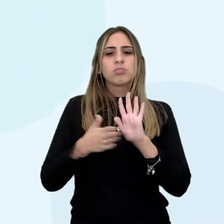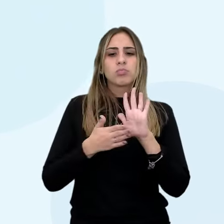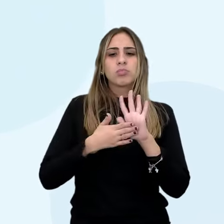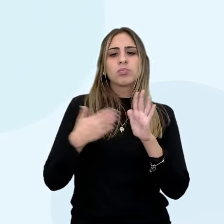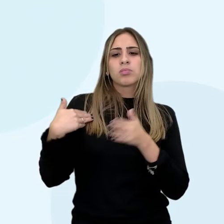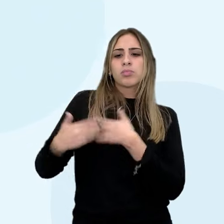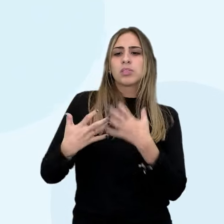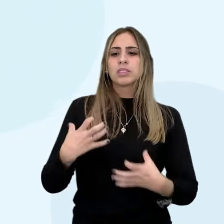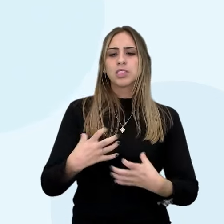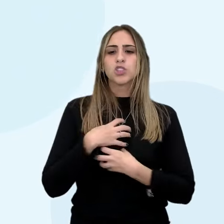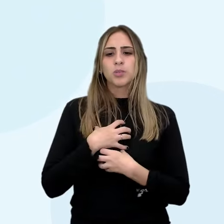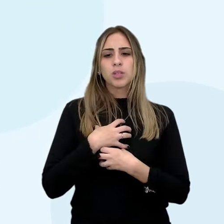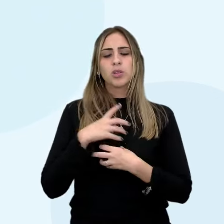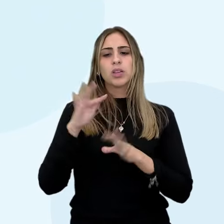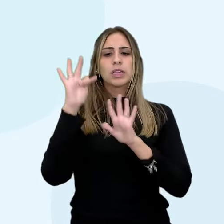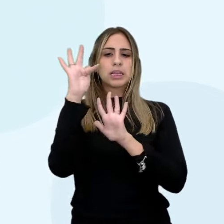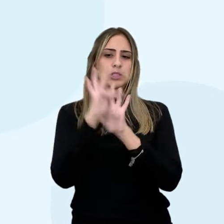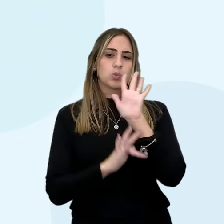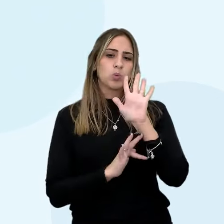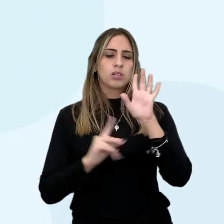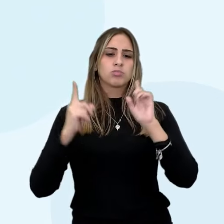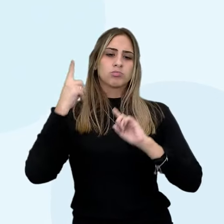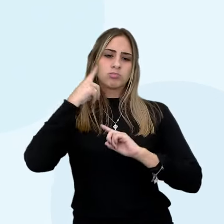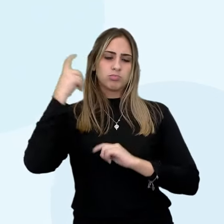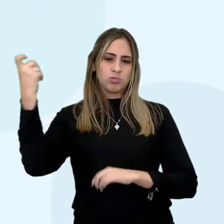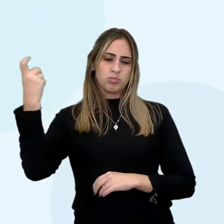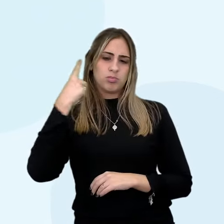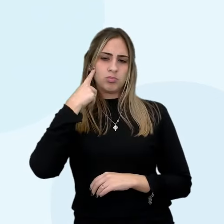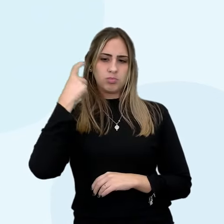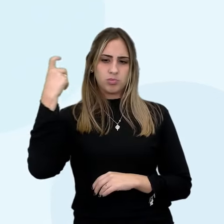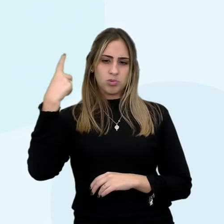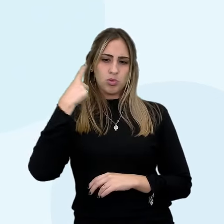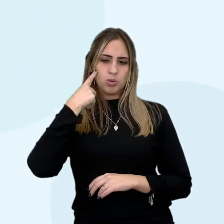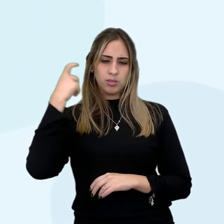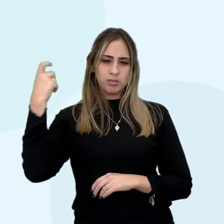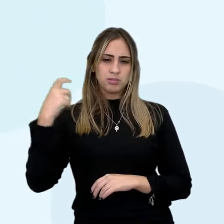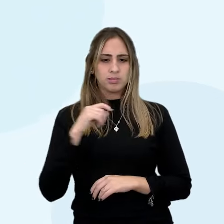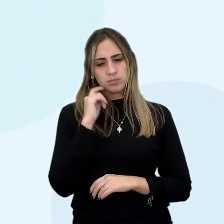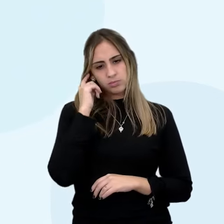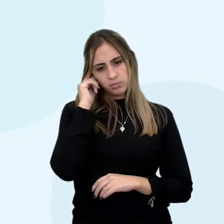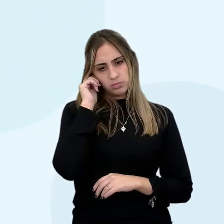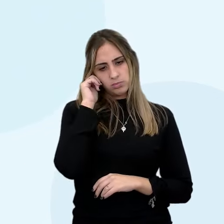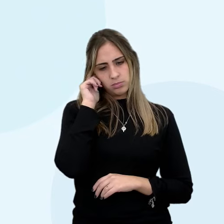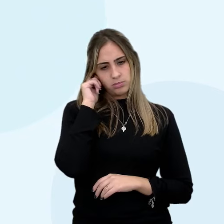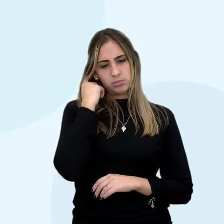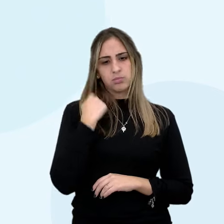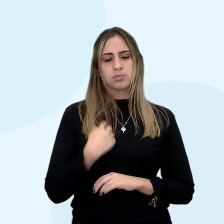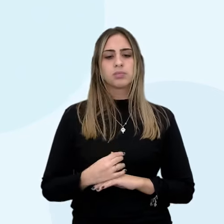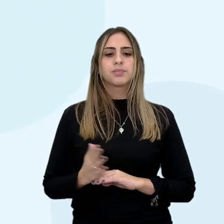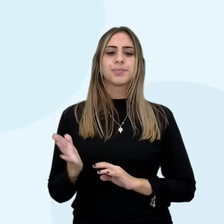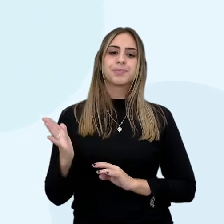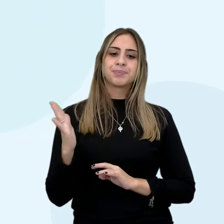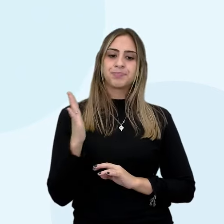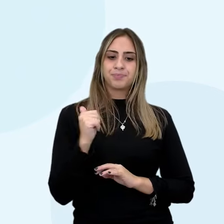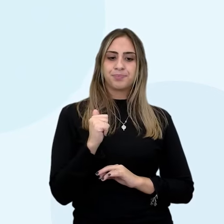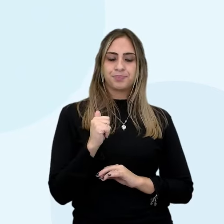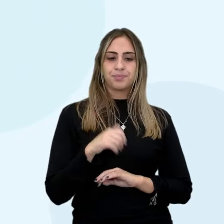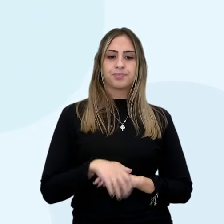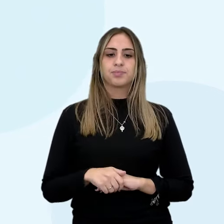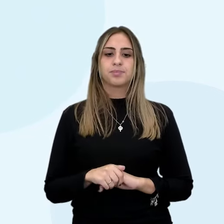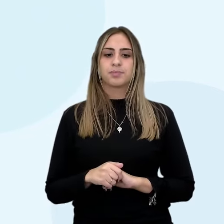tentou tratar sentimentos utilizando texturas não visuais mais sonoras então vamos aqui